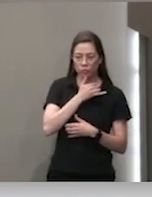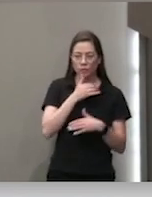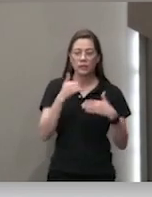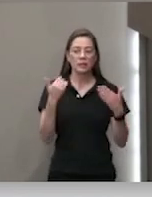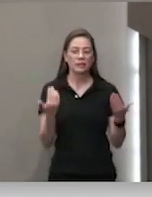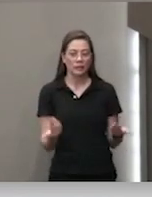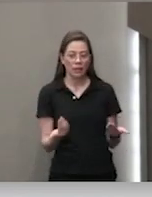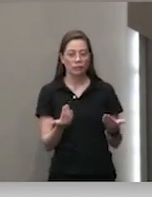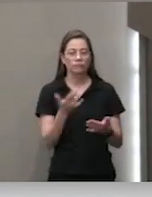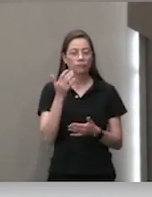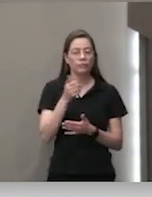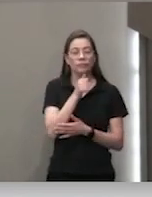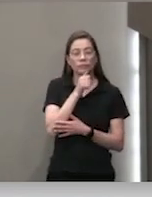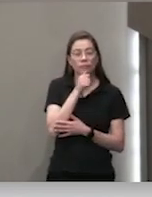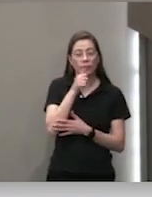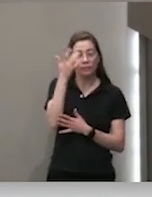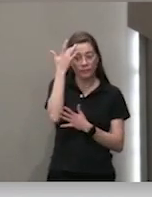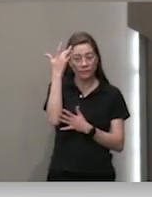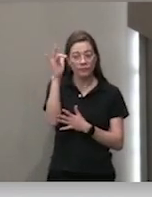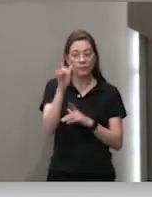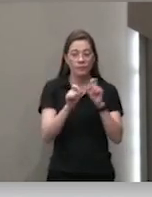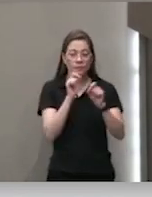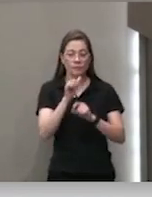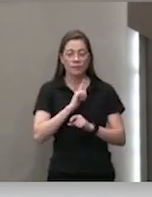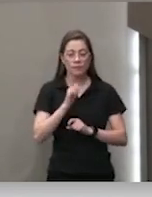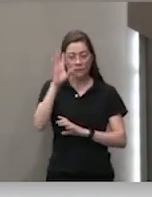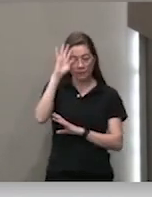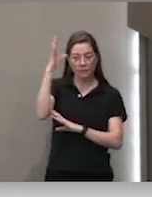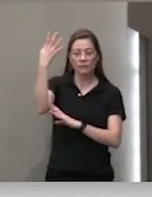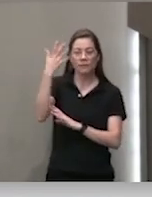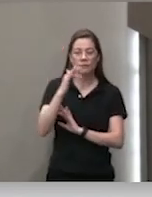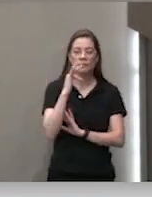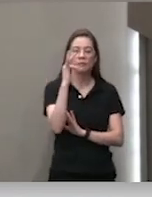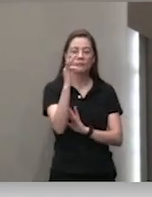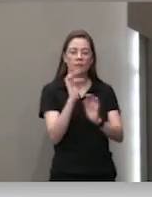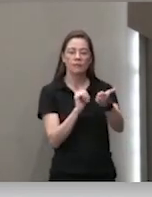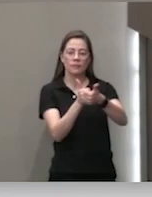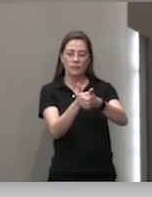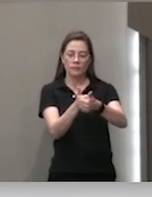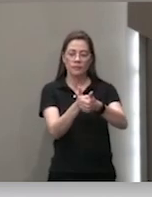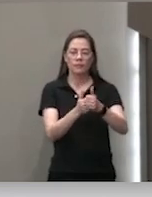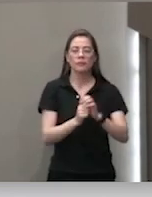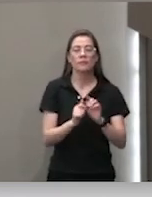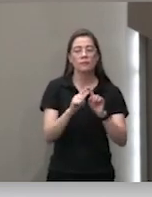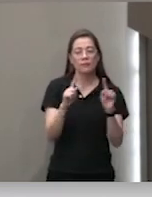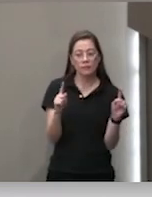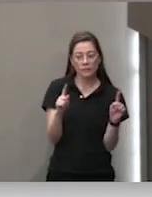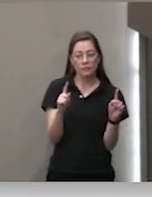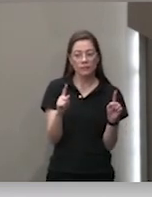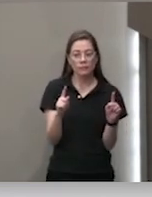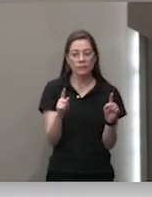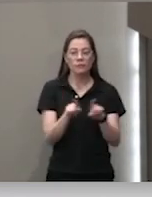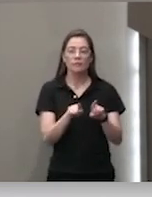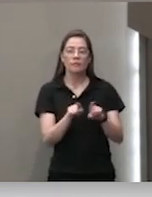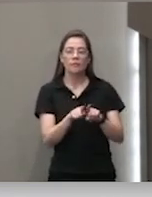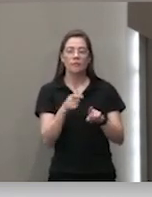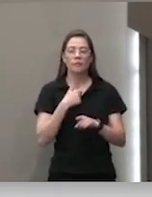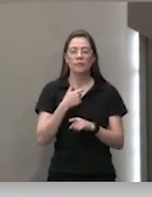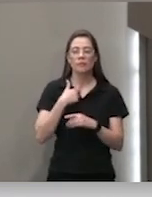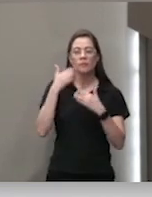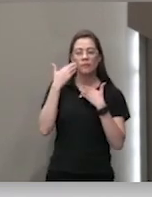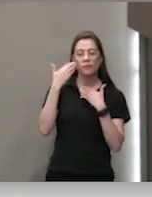Então, ainda não saberemos ainda o que vamos decidir num futuro próximo, vereador Ernesto. Mas, porém, fica aqui